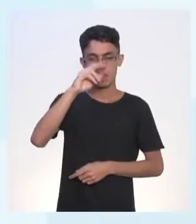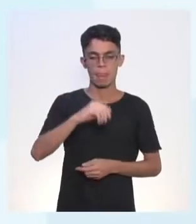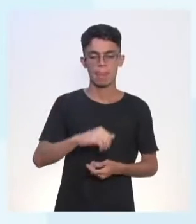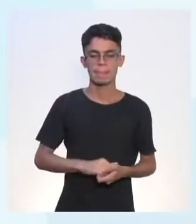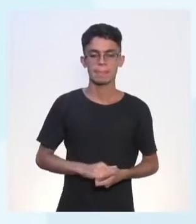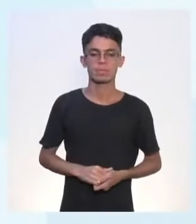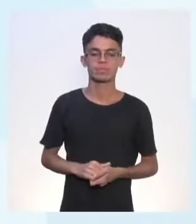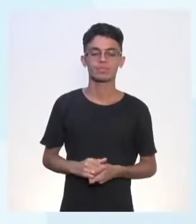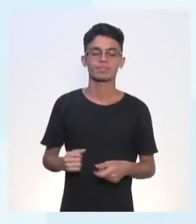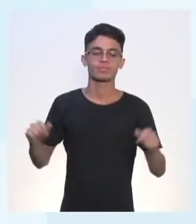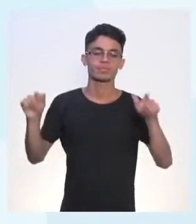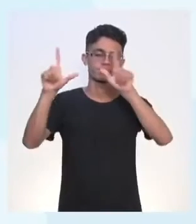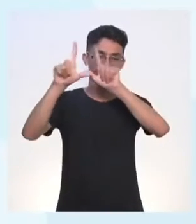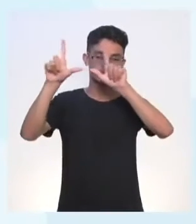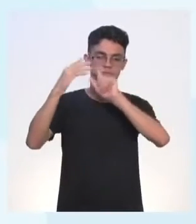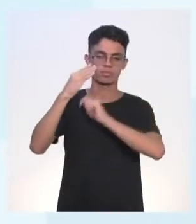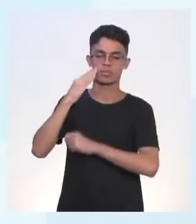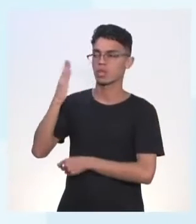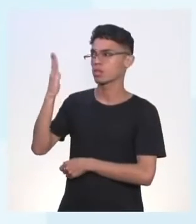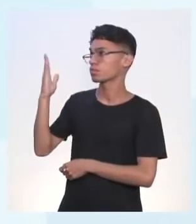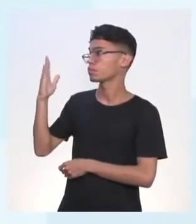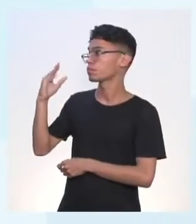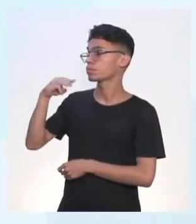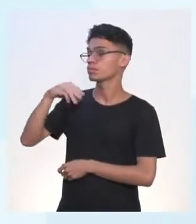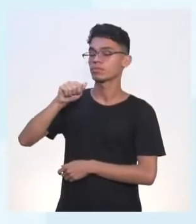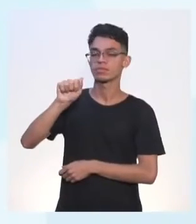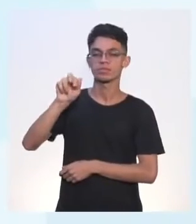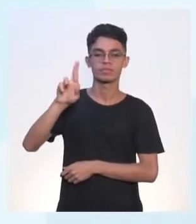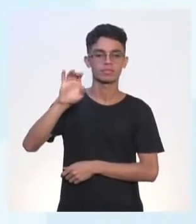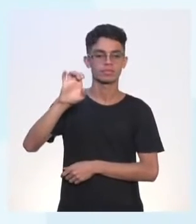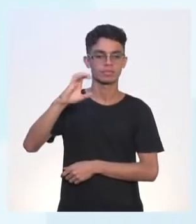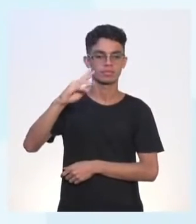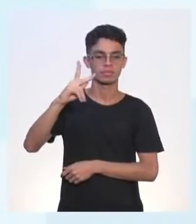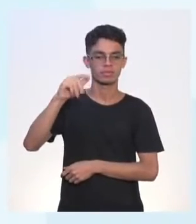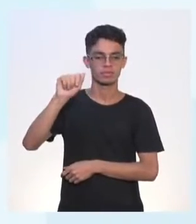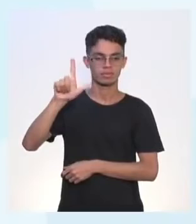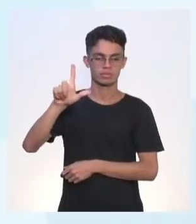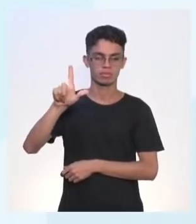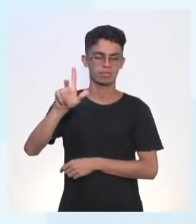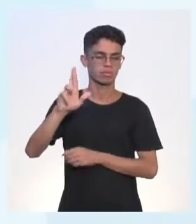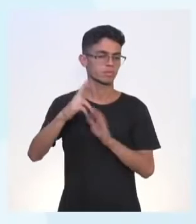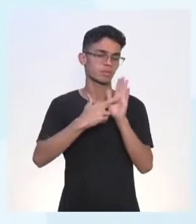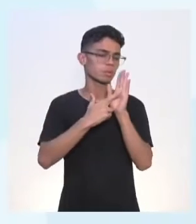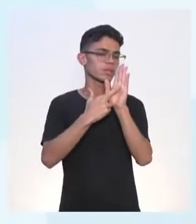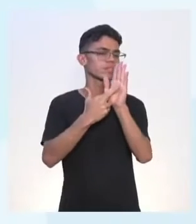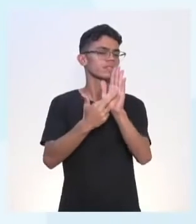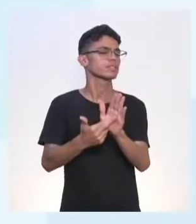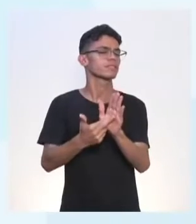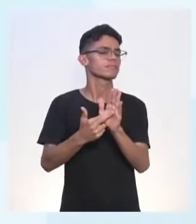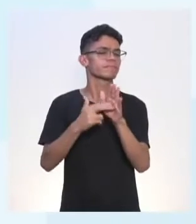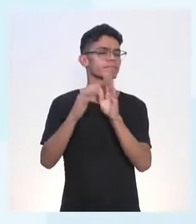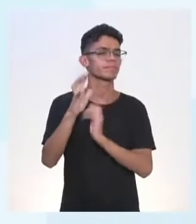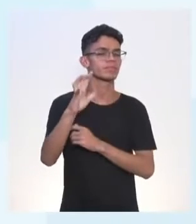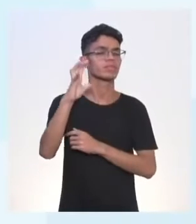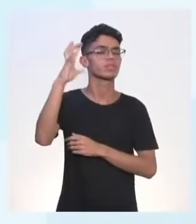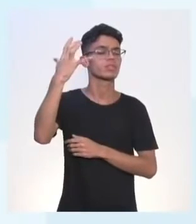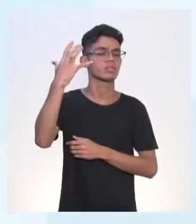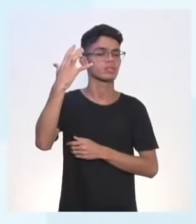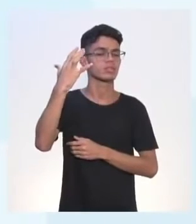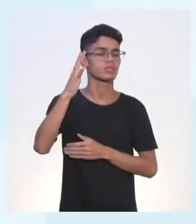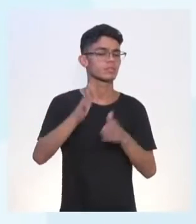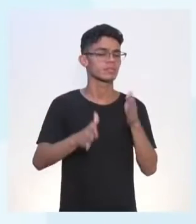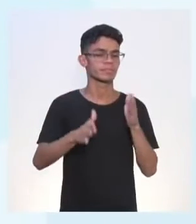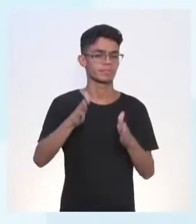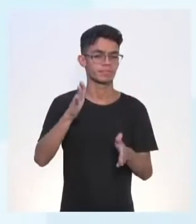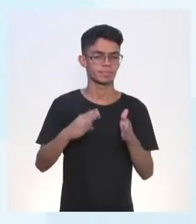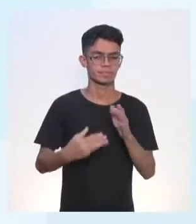essa imagem aí, né, do Marechal Deodoro da Fonseca não representa bem o que estava acontecendo com o Marechal na época